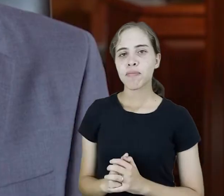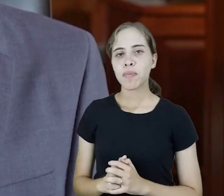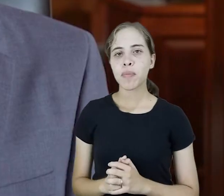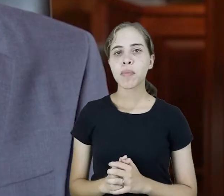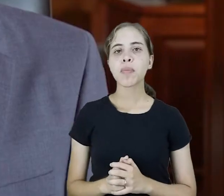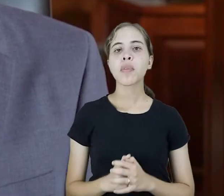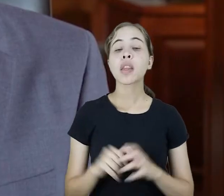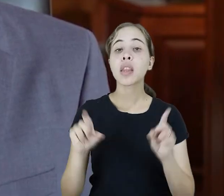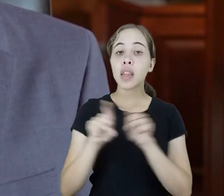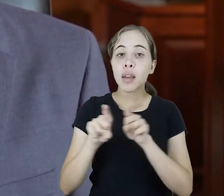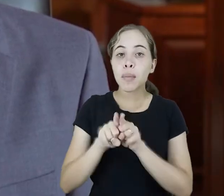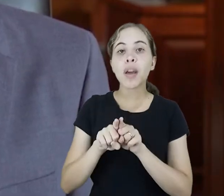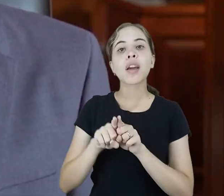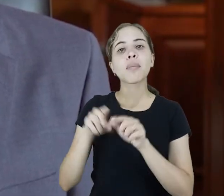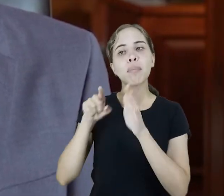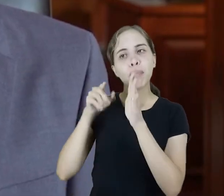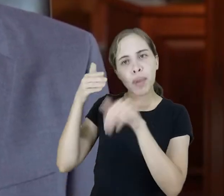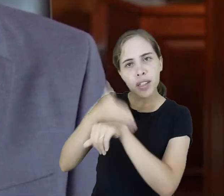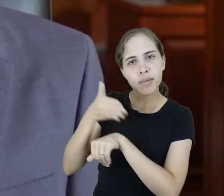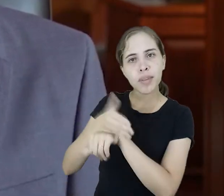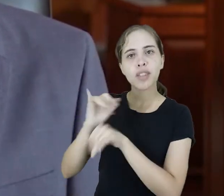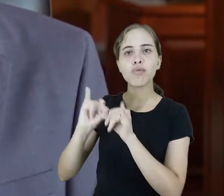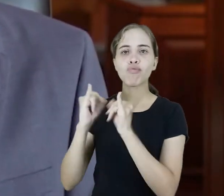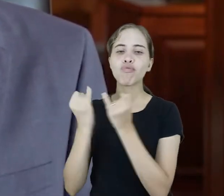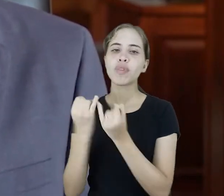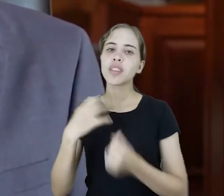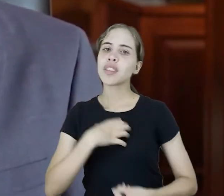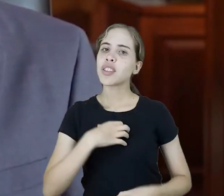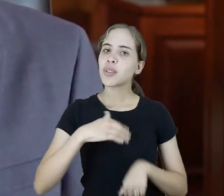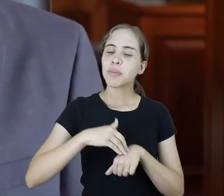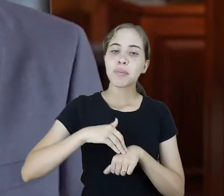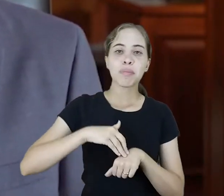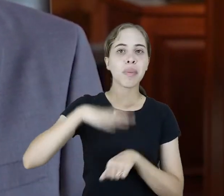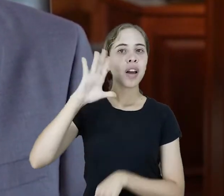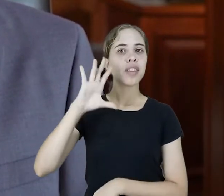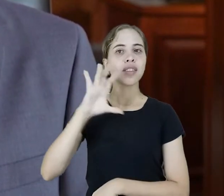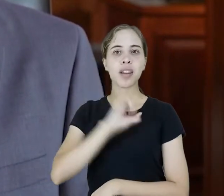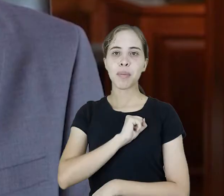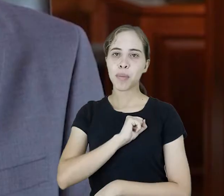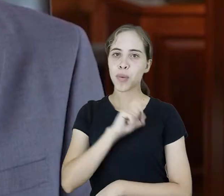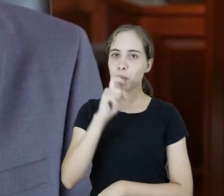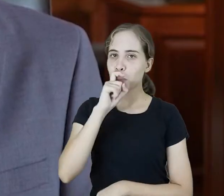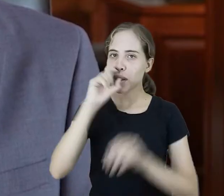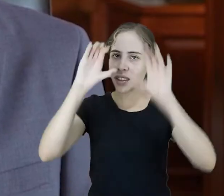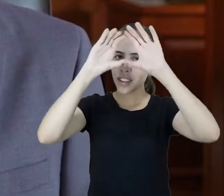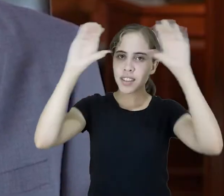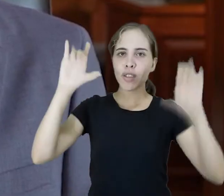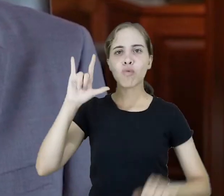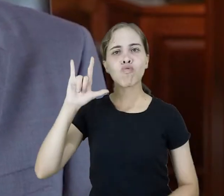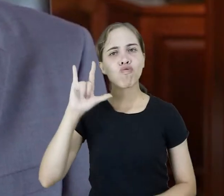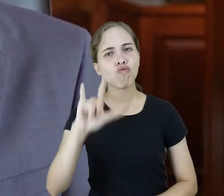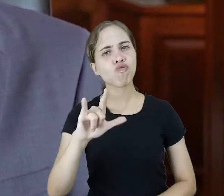Frequentar o Instituto vai te ajudar a sentir mais o grande amor que o Pai Celestial tem por você.